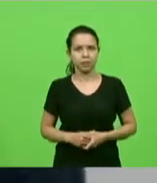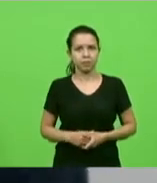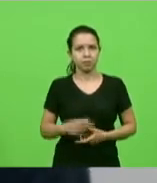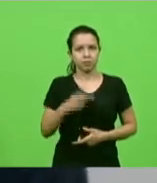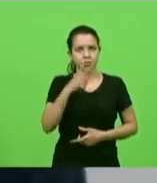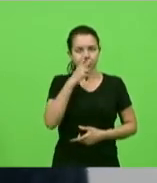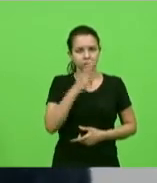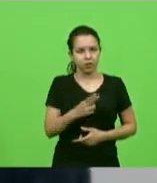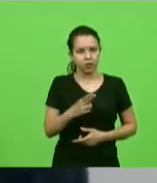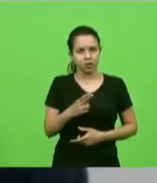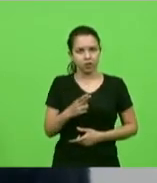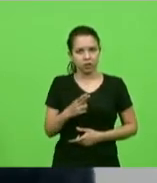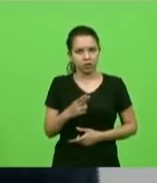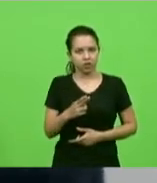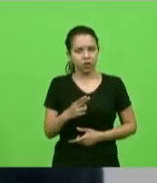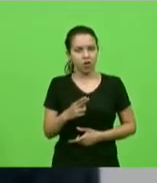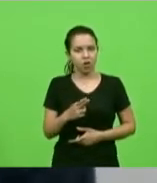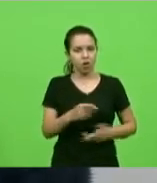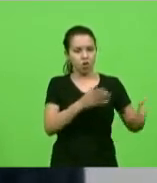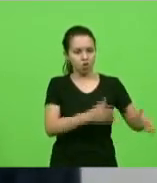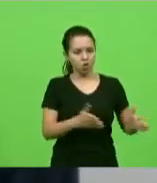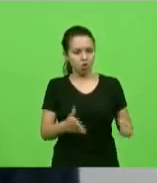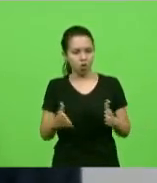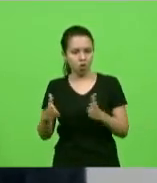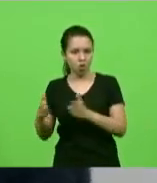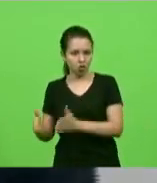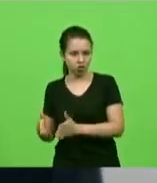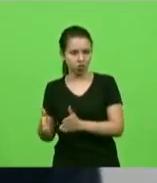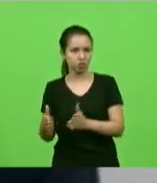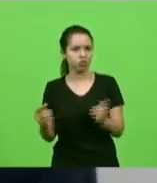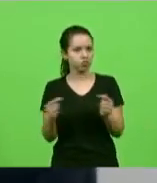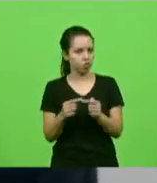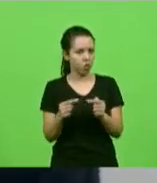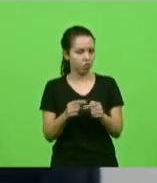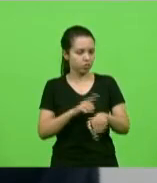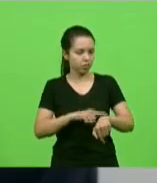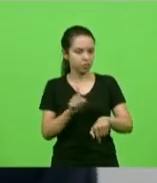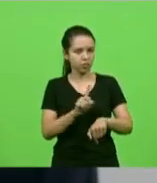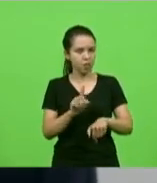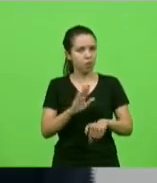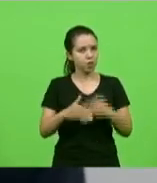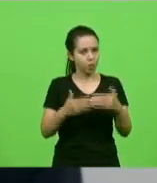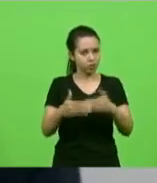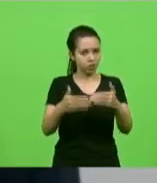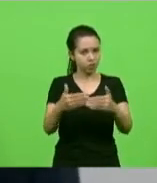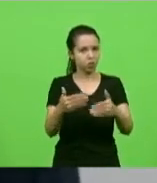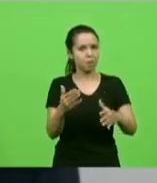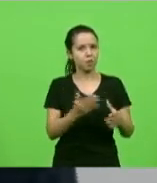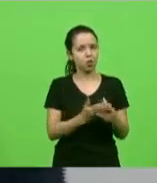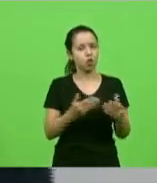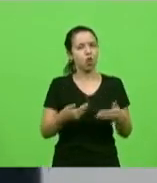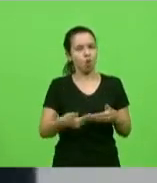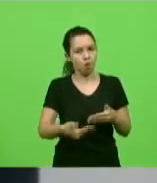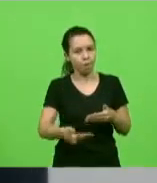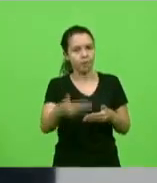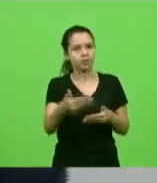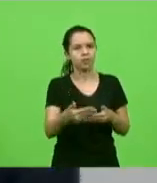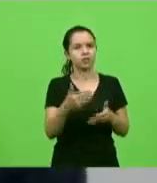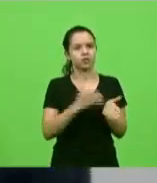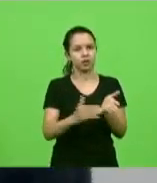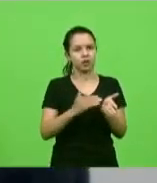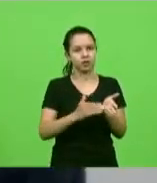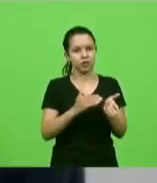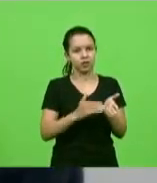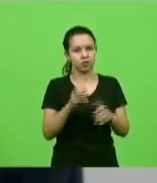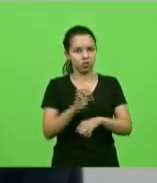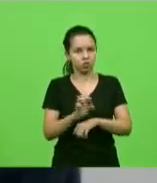ser apenas uma coincidência cronológica, mas o processo de aquisição dos respiradores foi protocolado e iniciado na